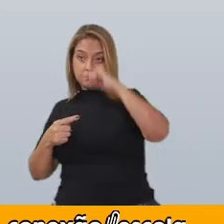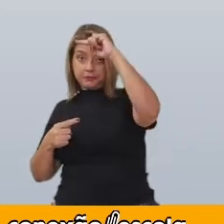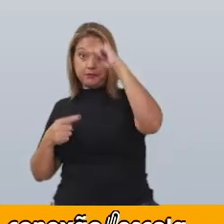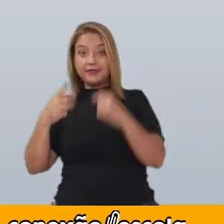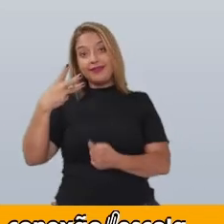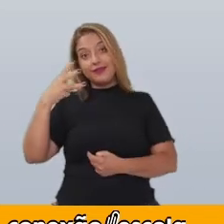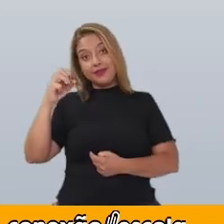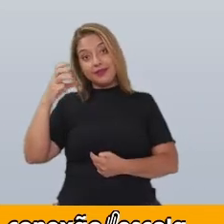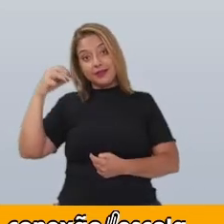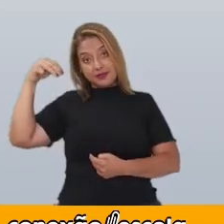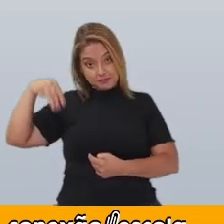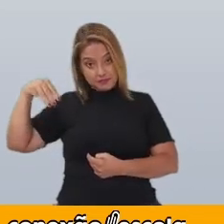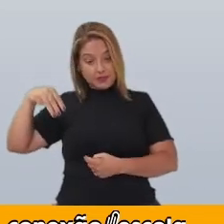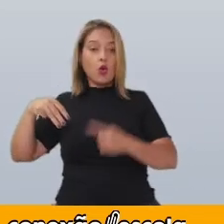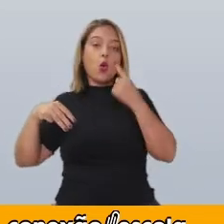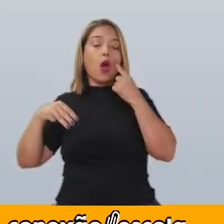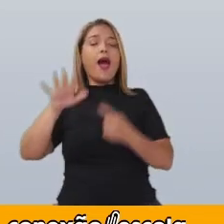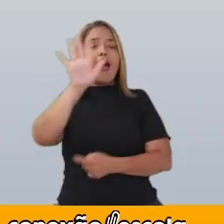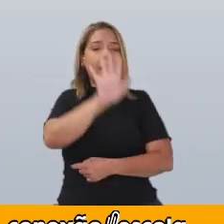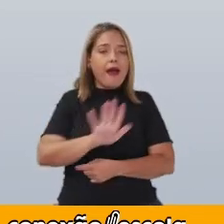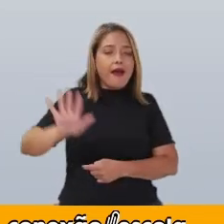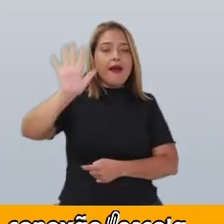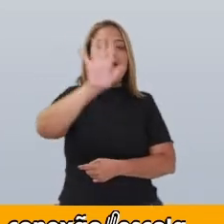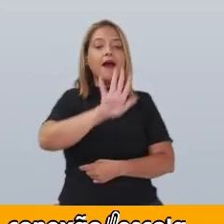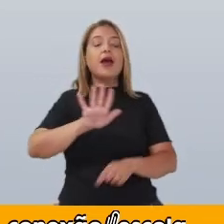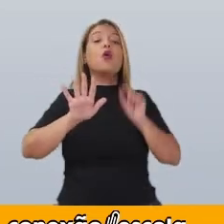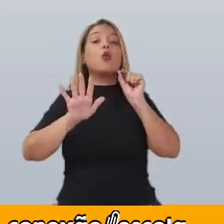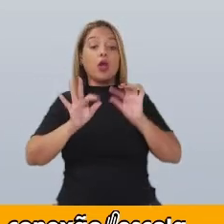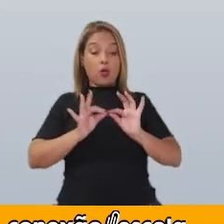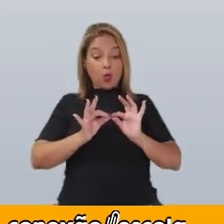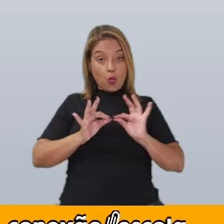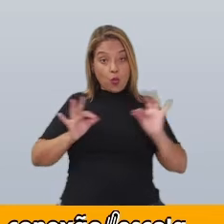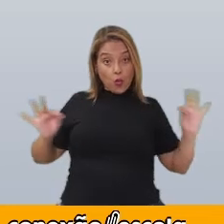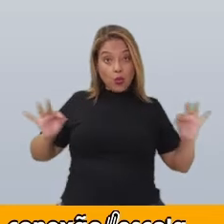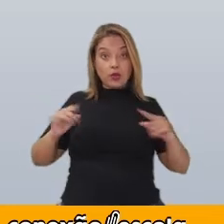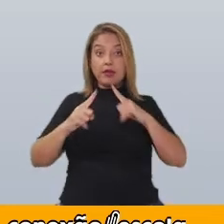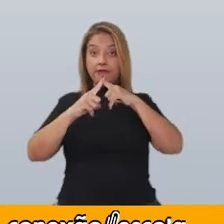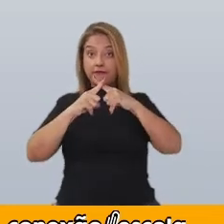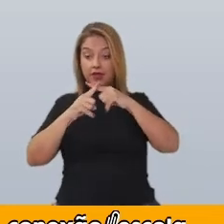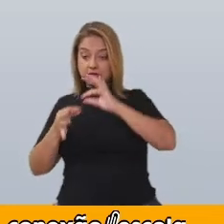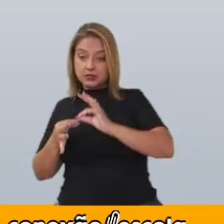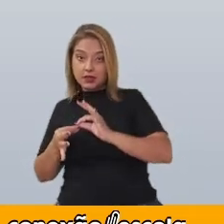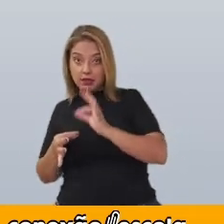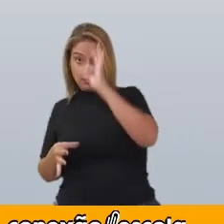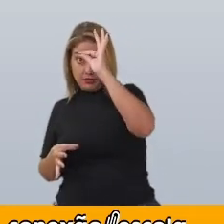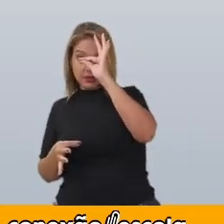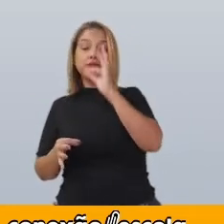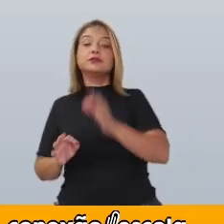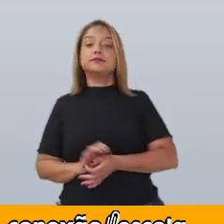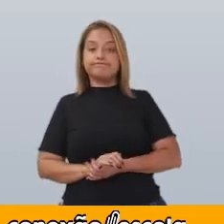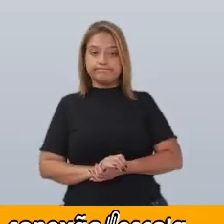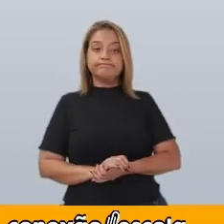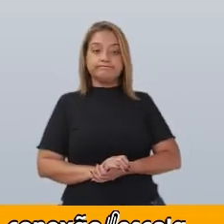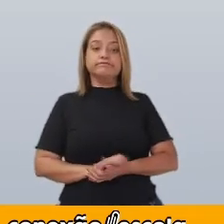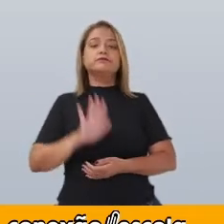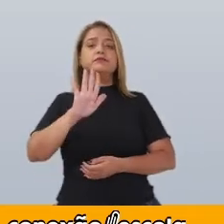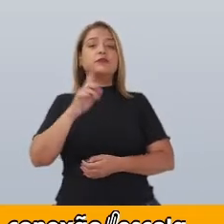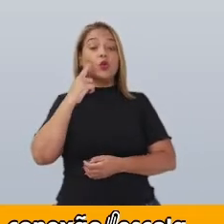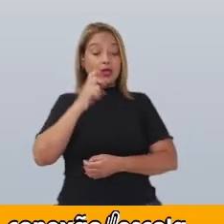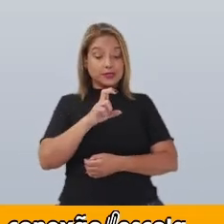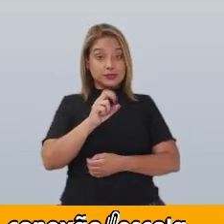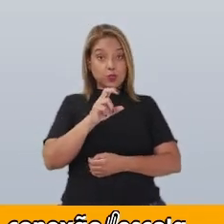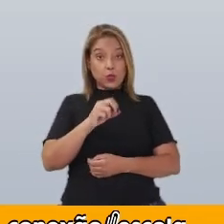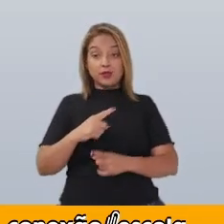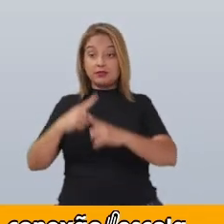metros. A área vai ser comprimento vezes largura. Então,